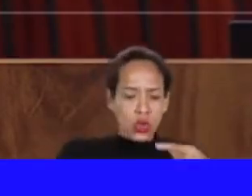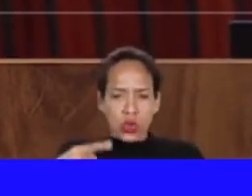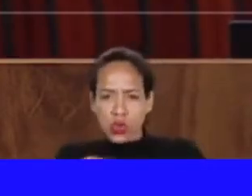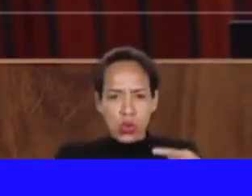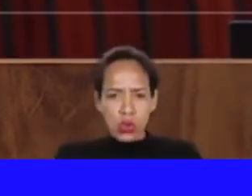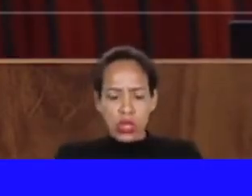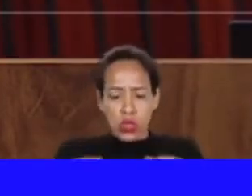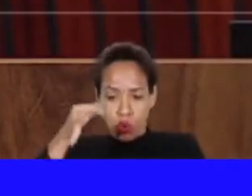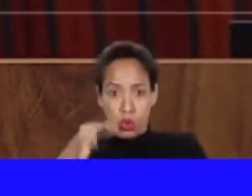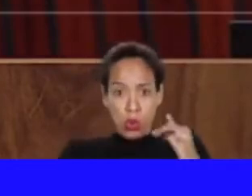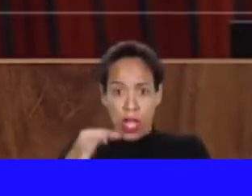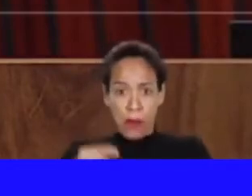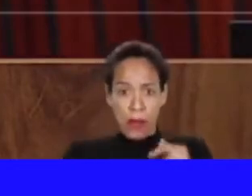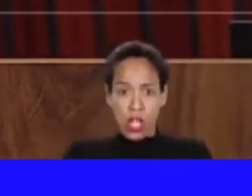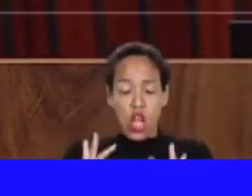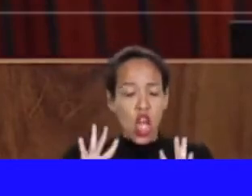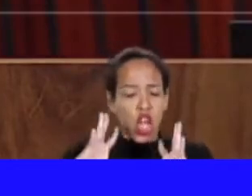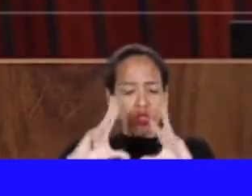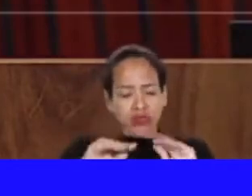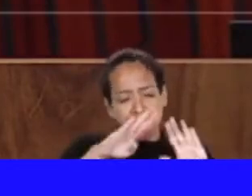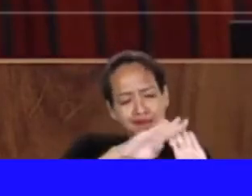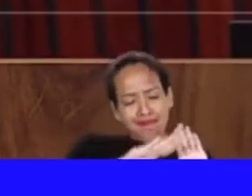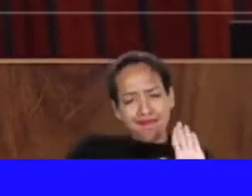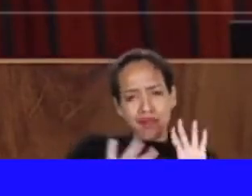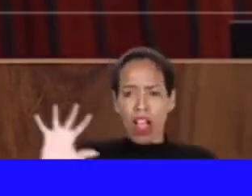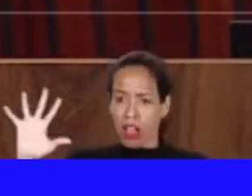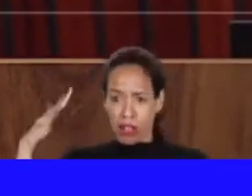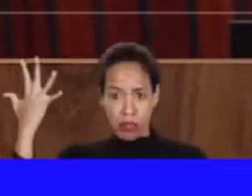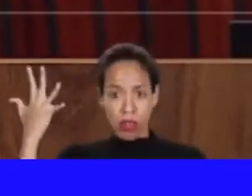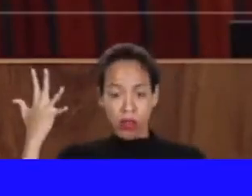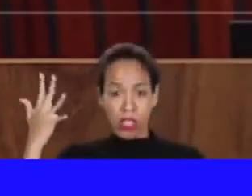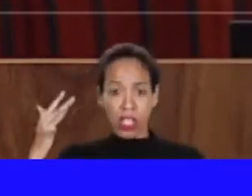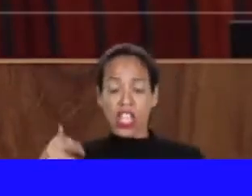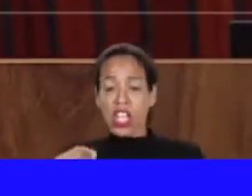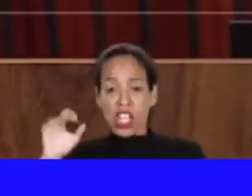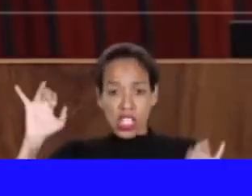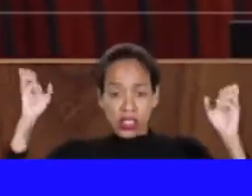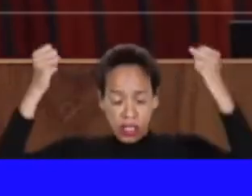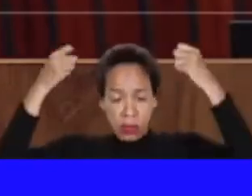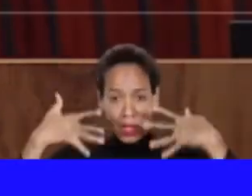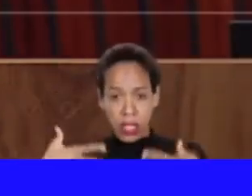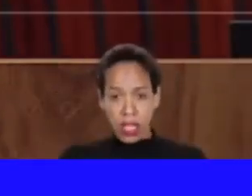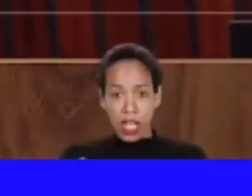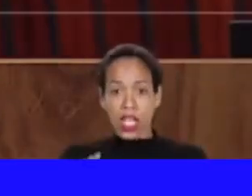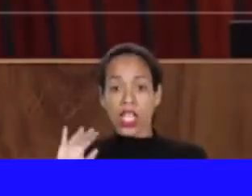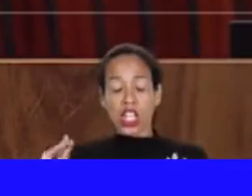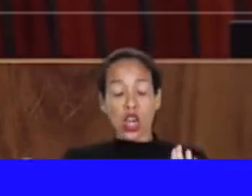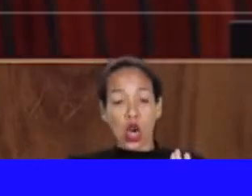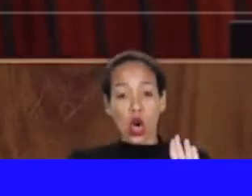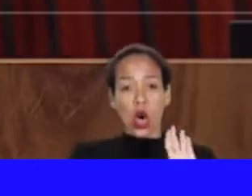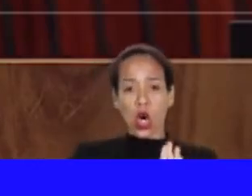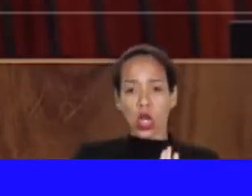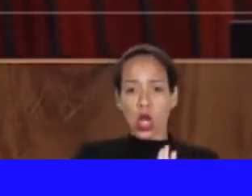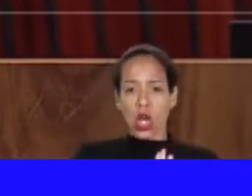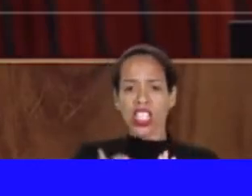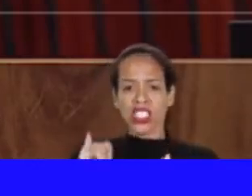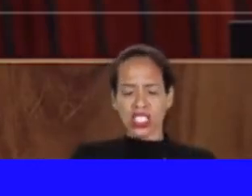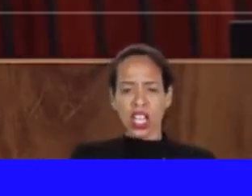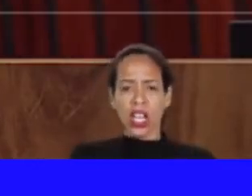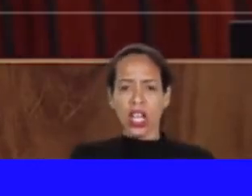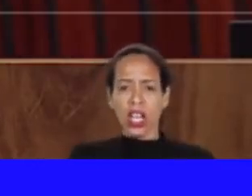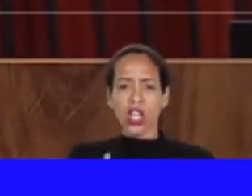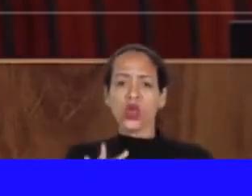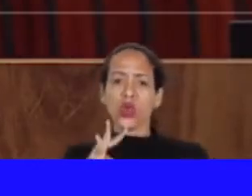do julgamento, todas as questões resolvidas em decisões interlocutórias. Isso, contudo, somente se aplica quando a matéria estiver sendo levada